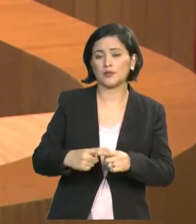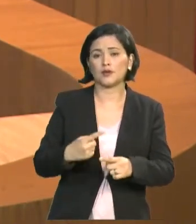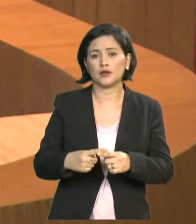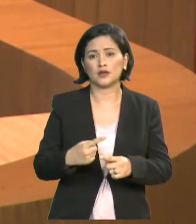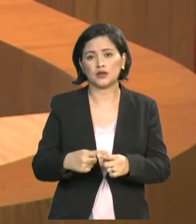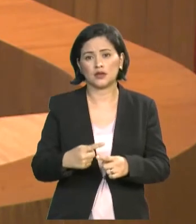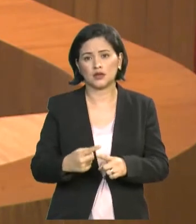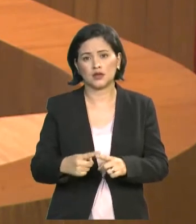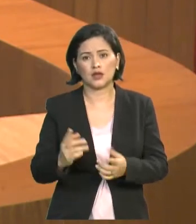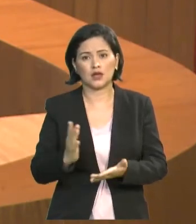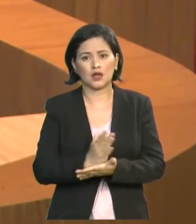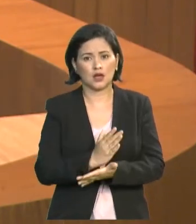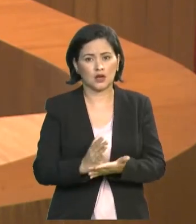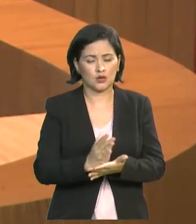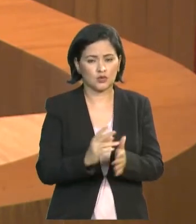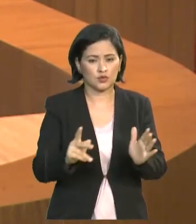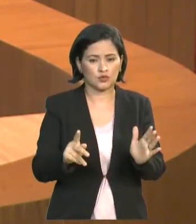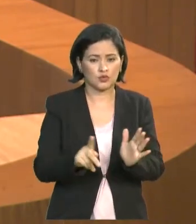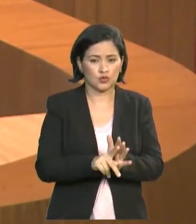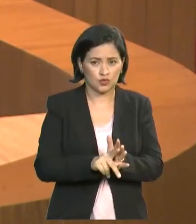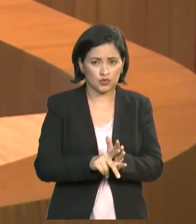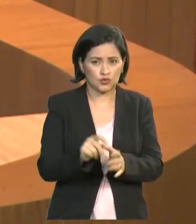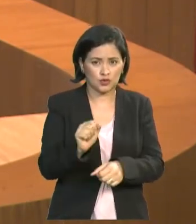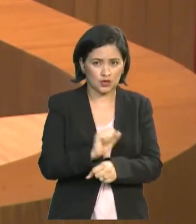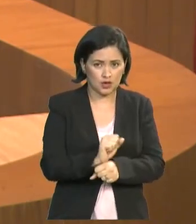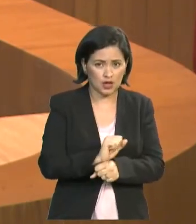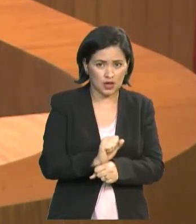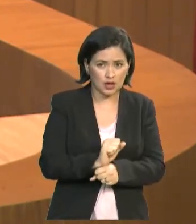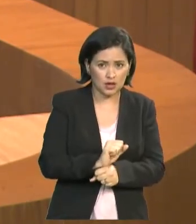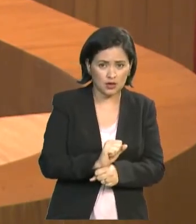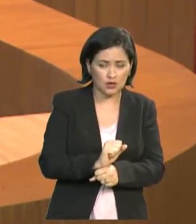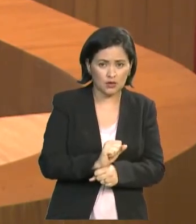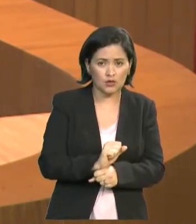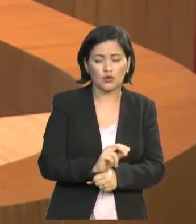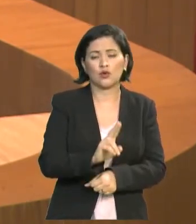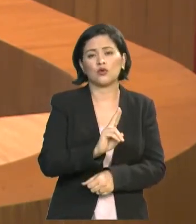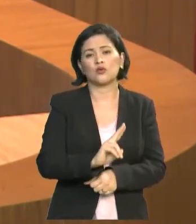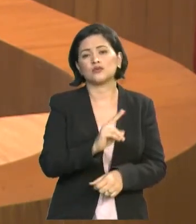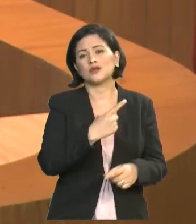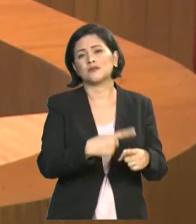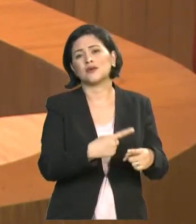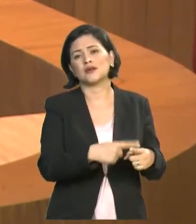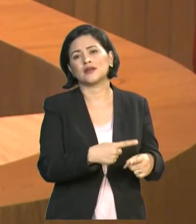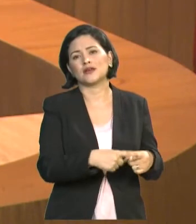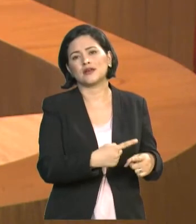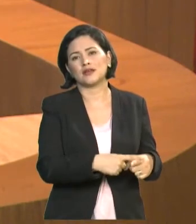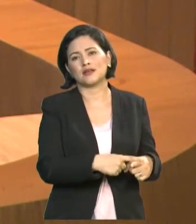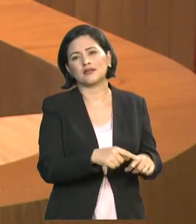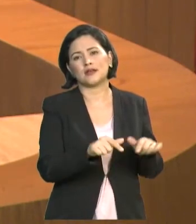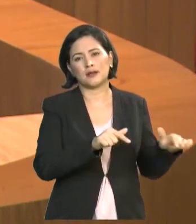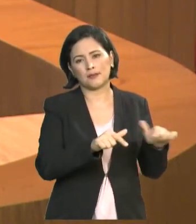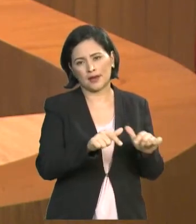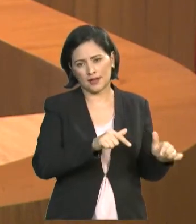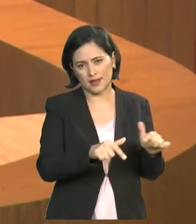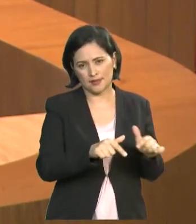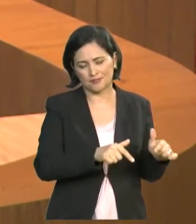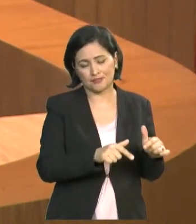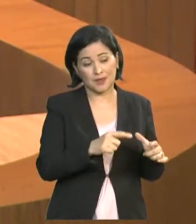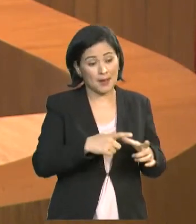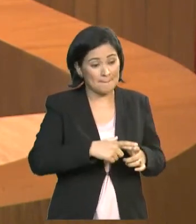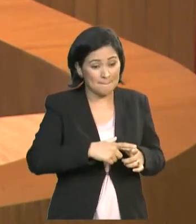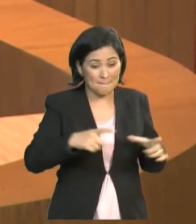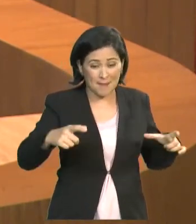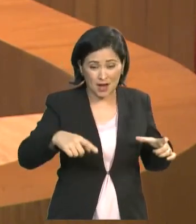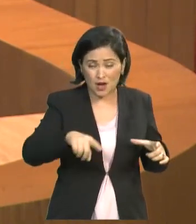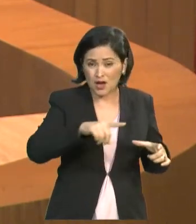ferramenta de trabalho e que a maioria são de baixa renda. Nesse sentido, será uma despesa menos, por não